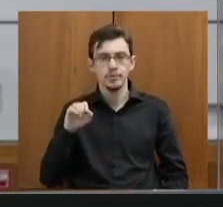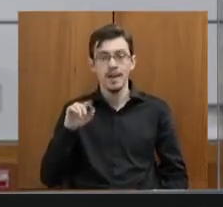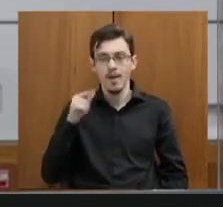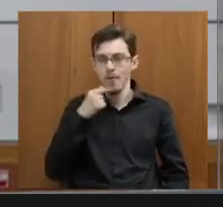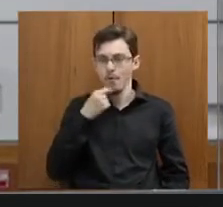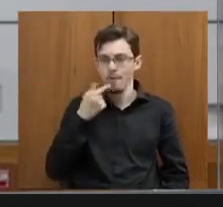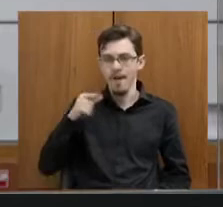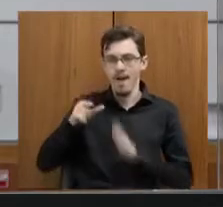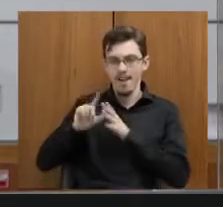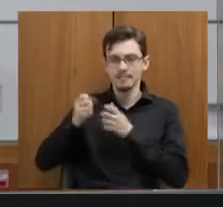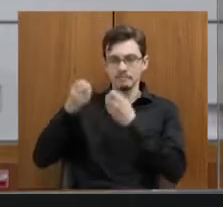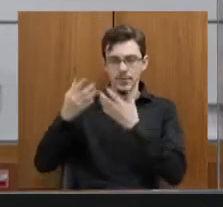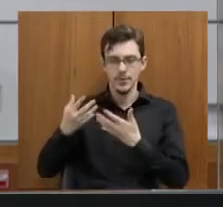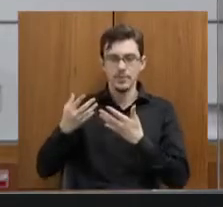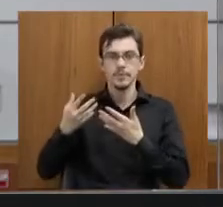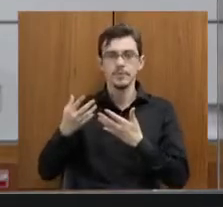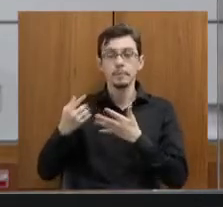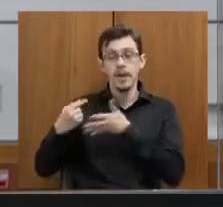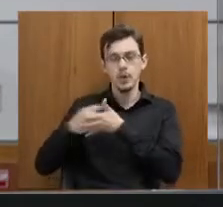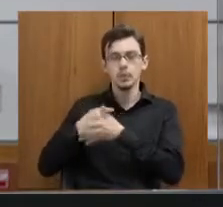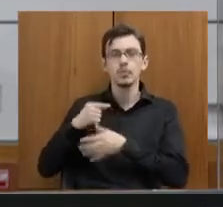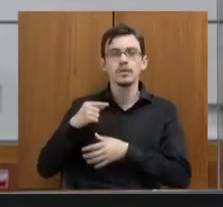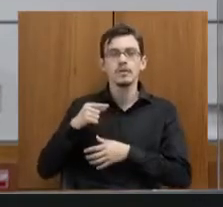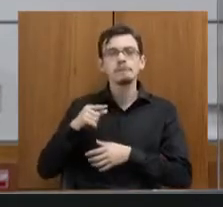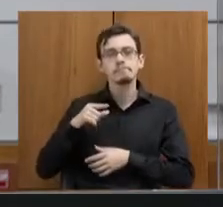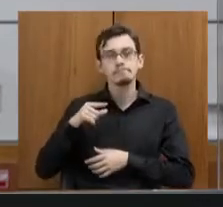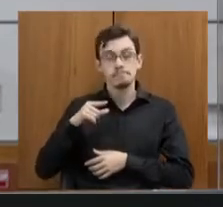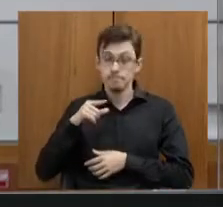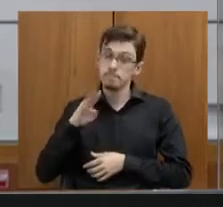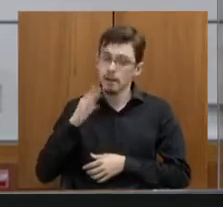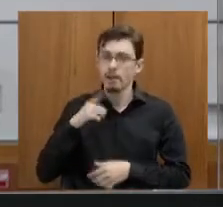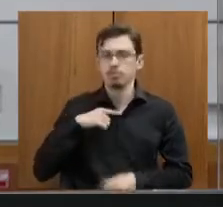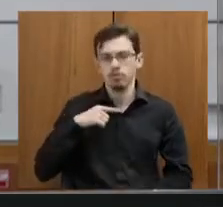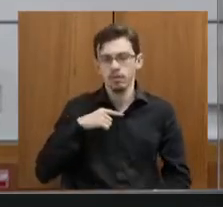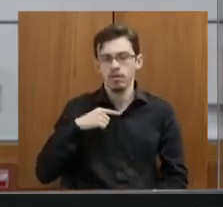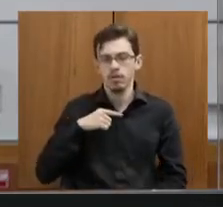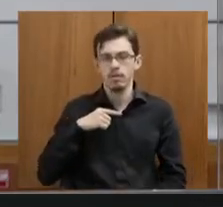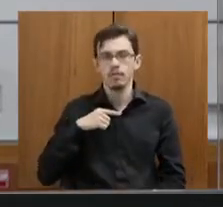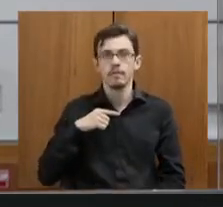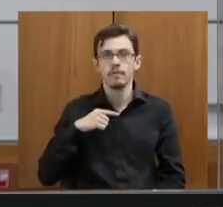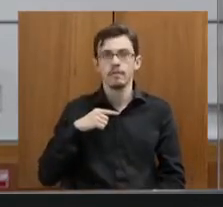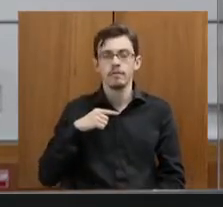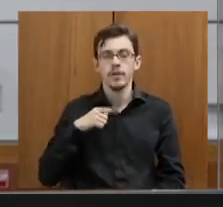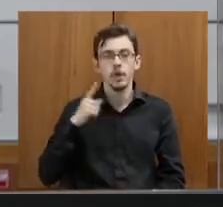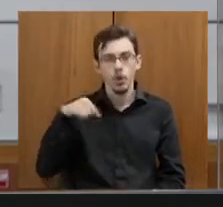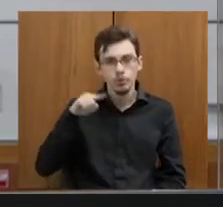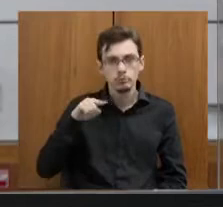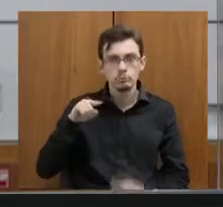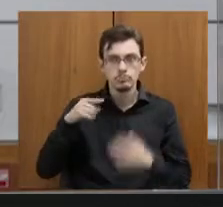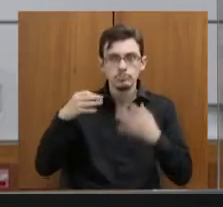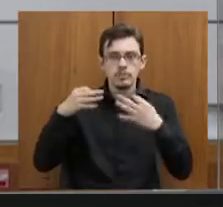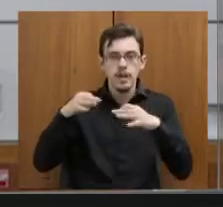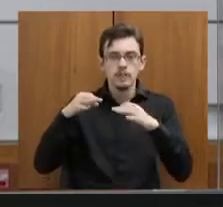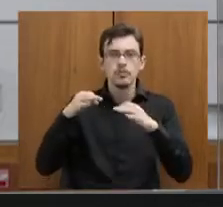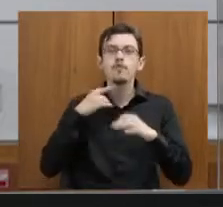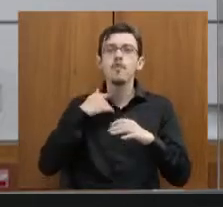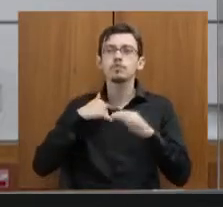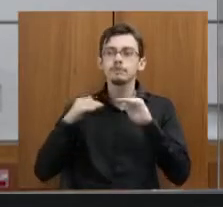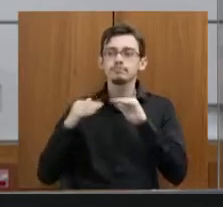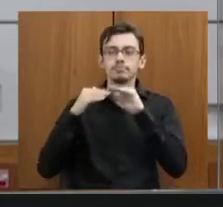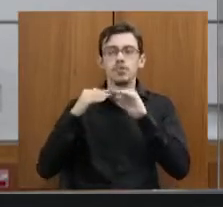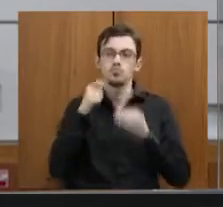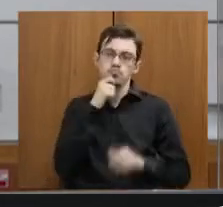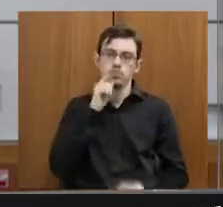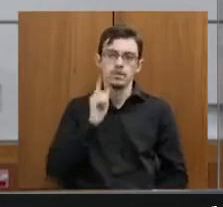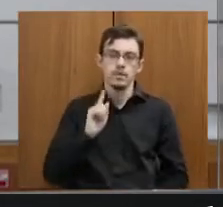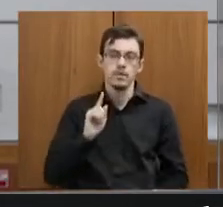é está assistida é da forma como desejamos provavelmente ainda